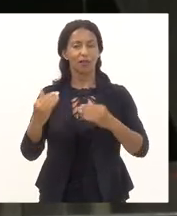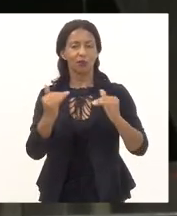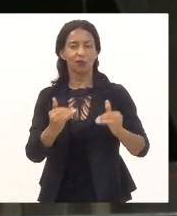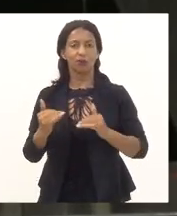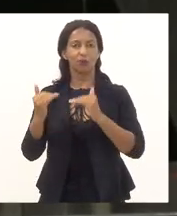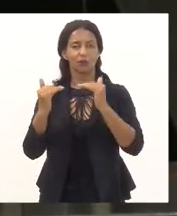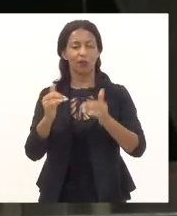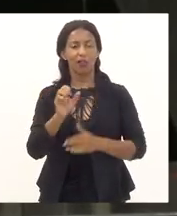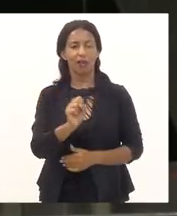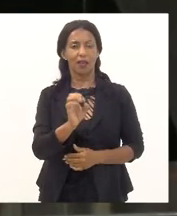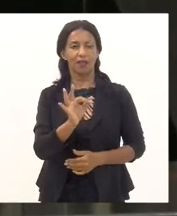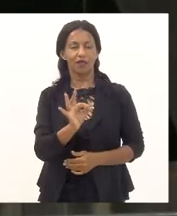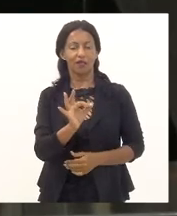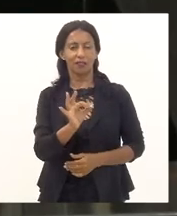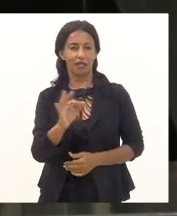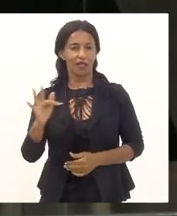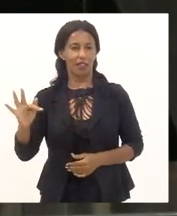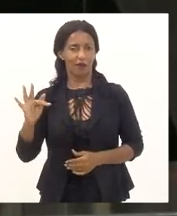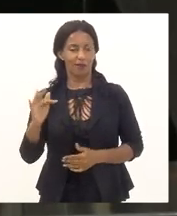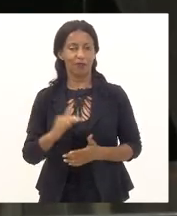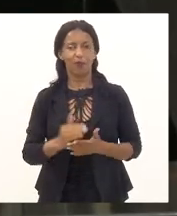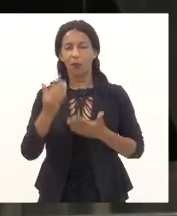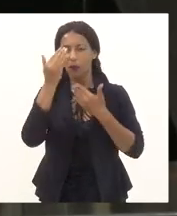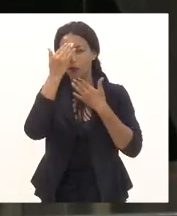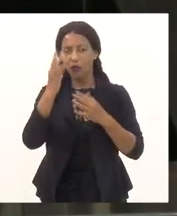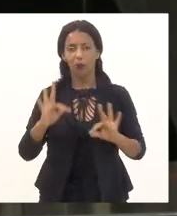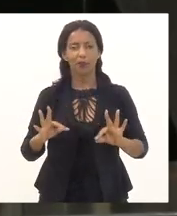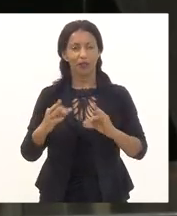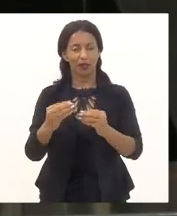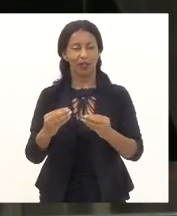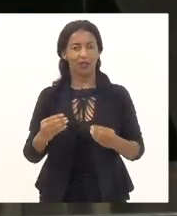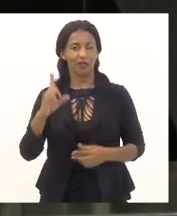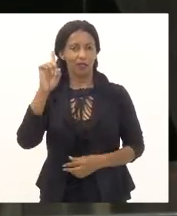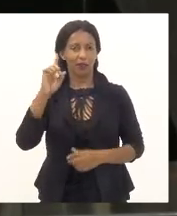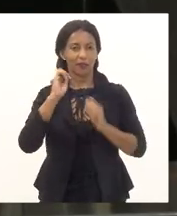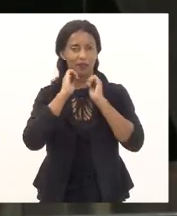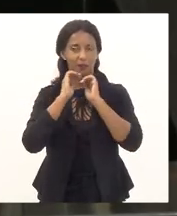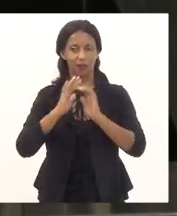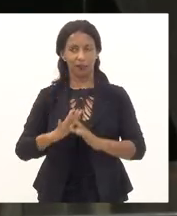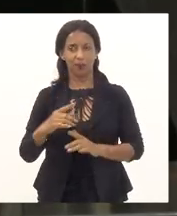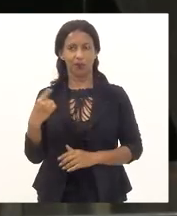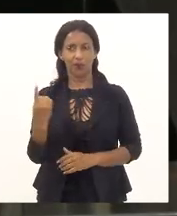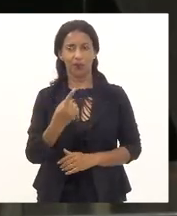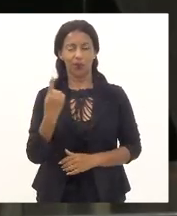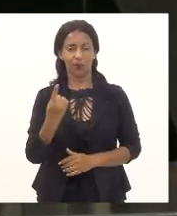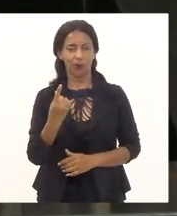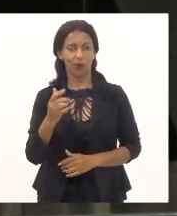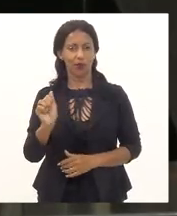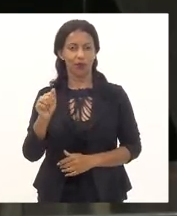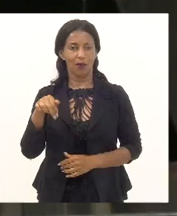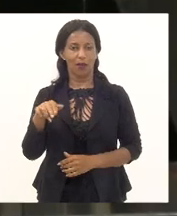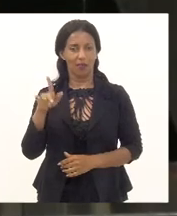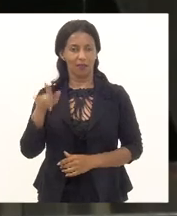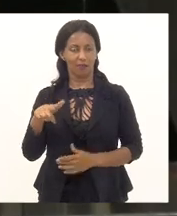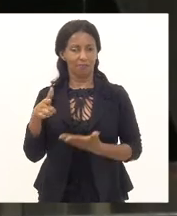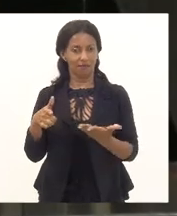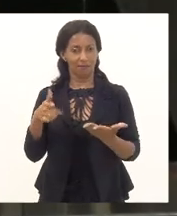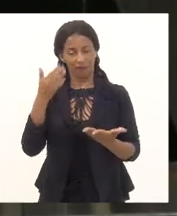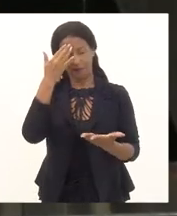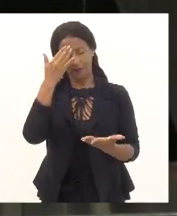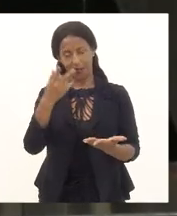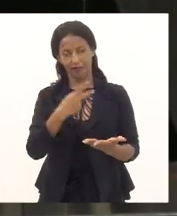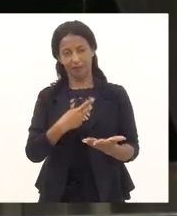Supremo Tribunal Federal. Muito obrigada a todos. Deus abençoe o nosso querido André Mendonça. Obrigada,